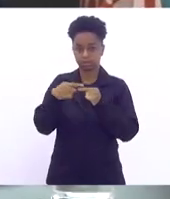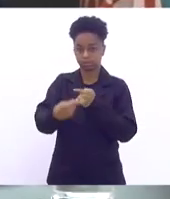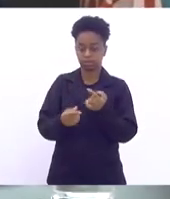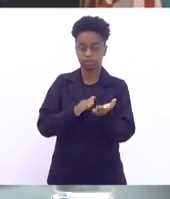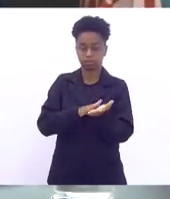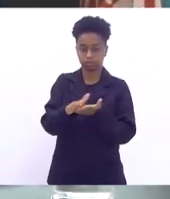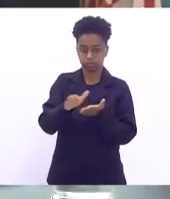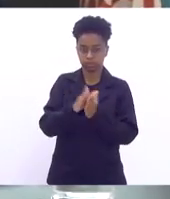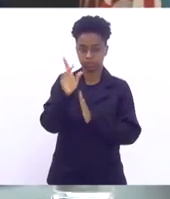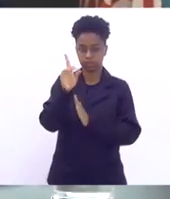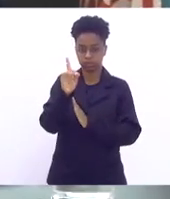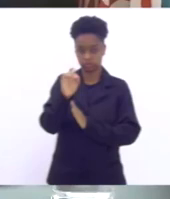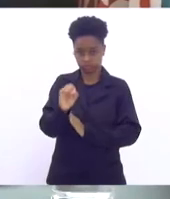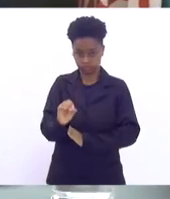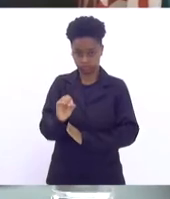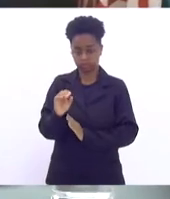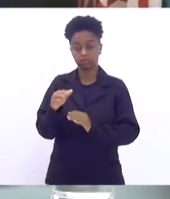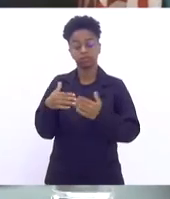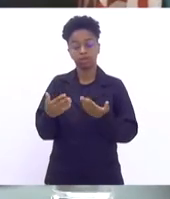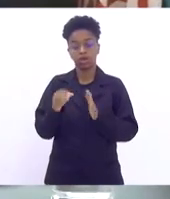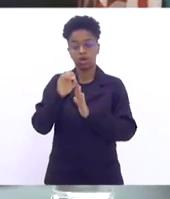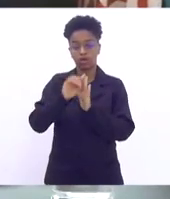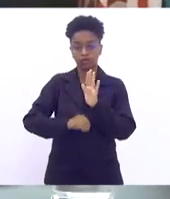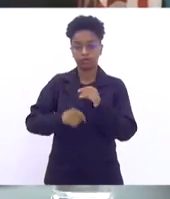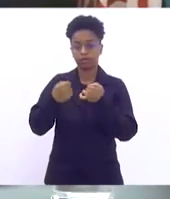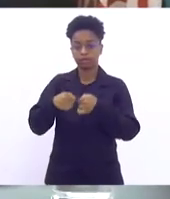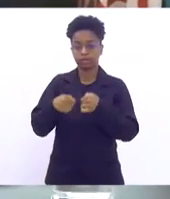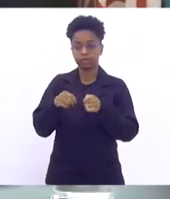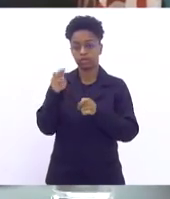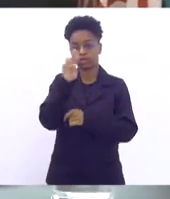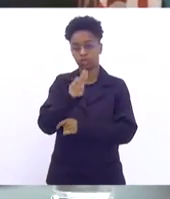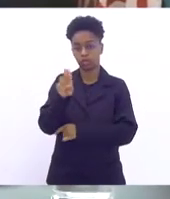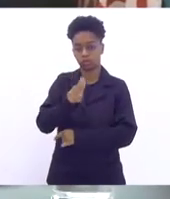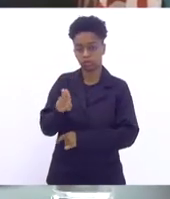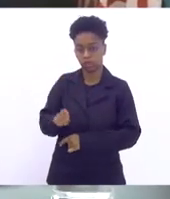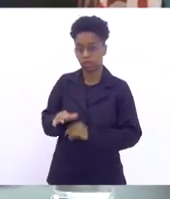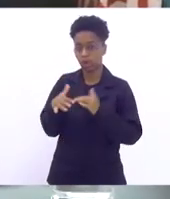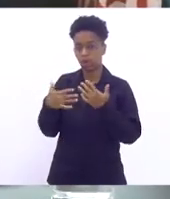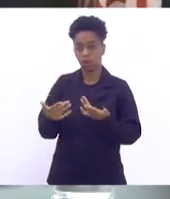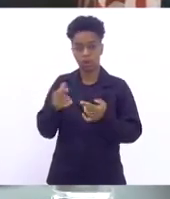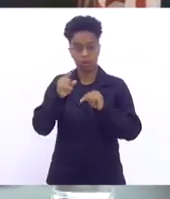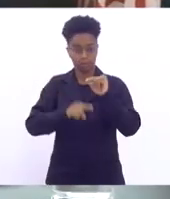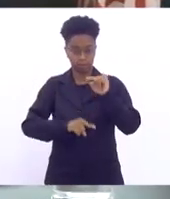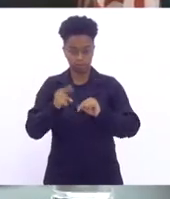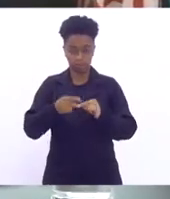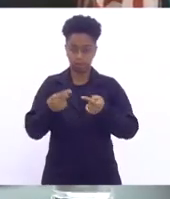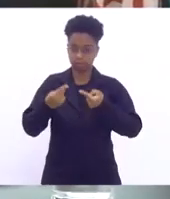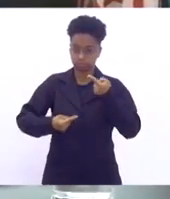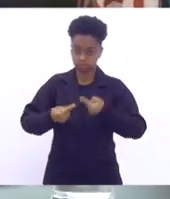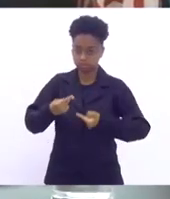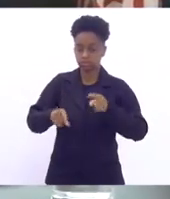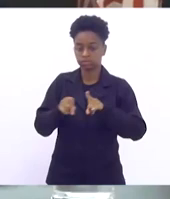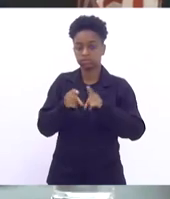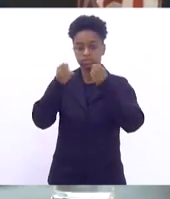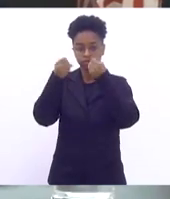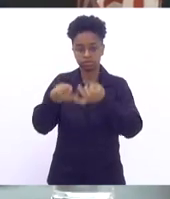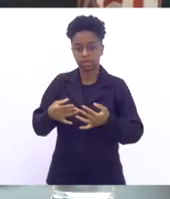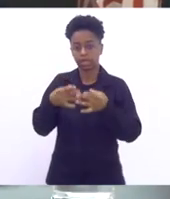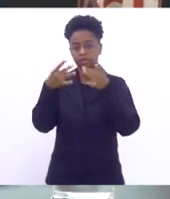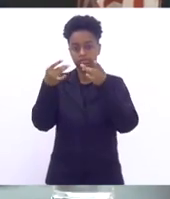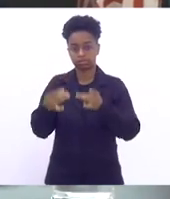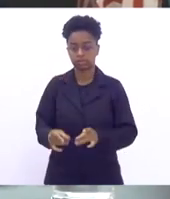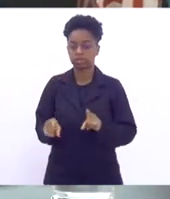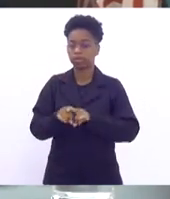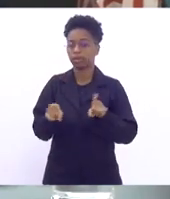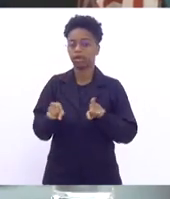do Ofício de verão constar a denominação ou objeto da frente devidamente justificado bem como o nome do partido